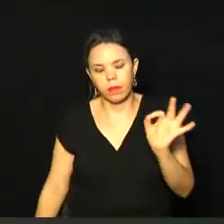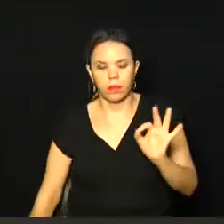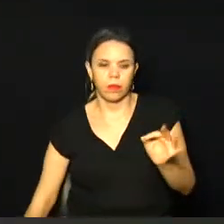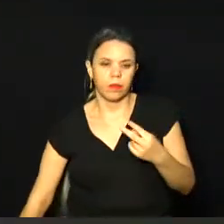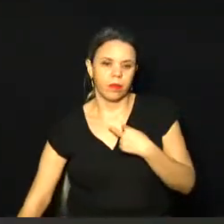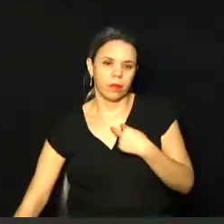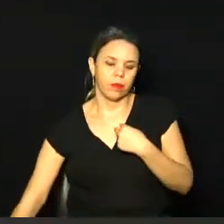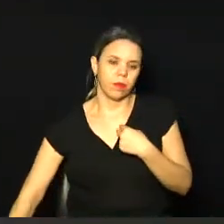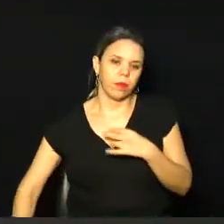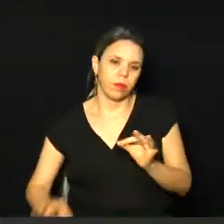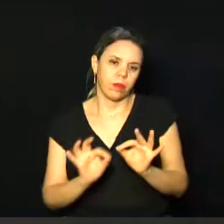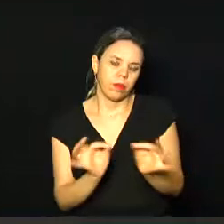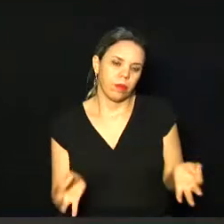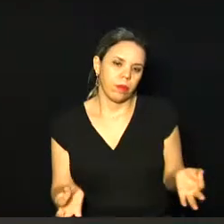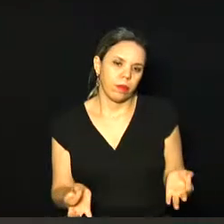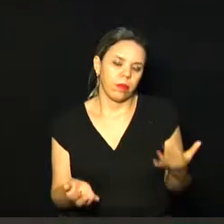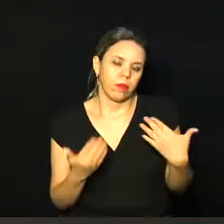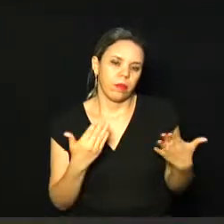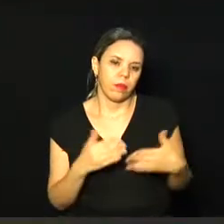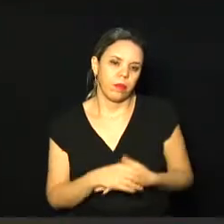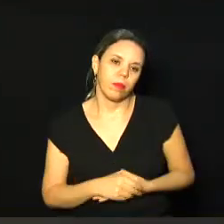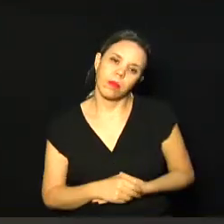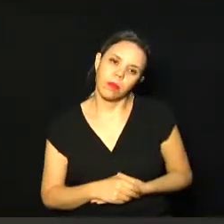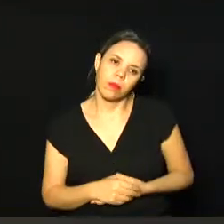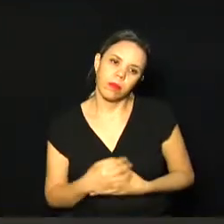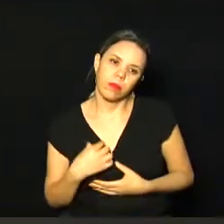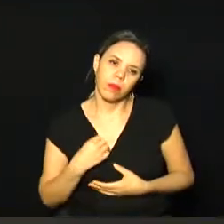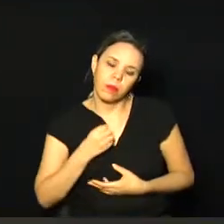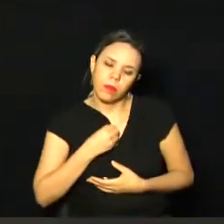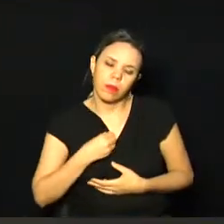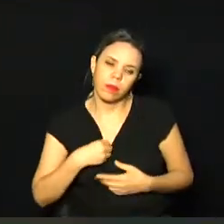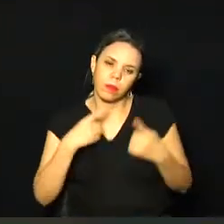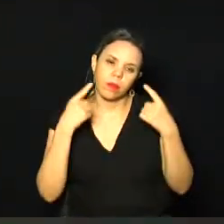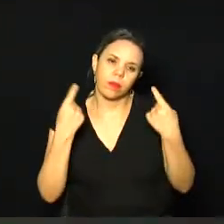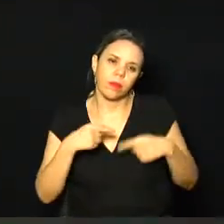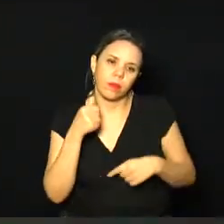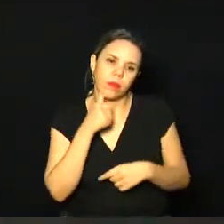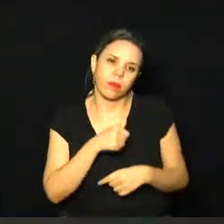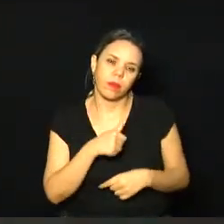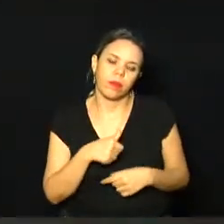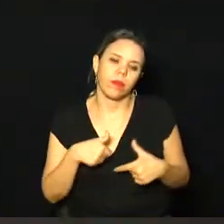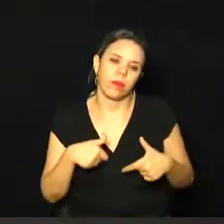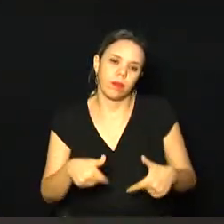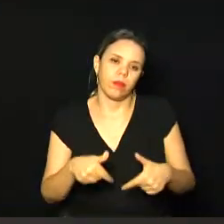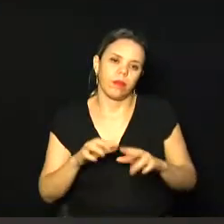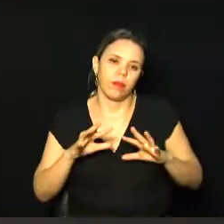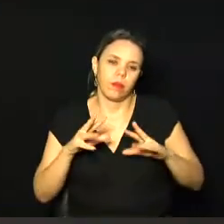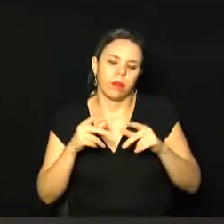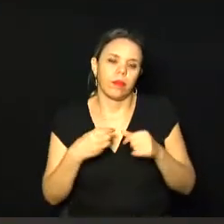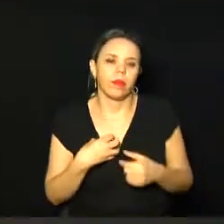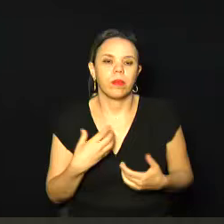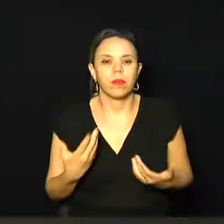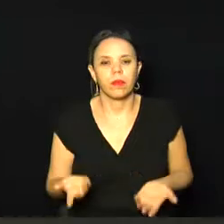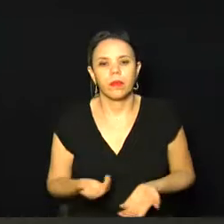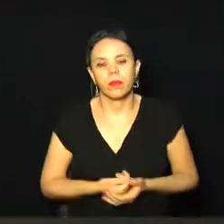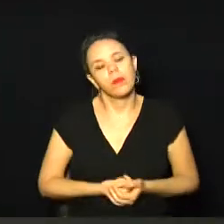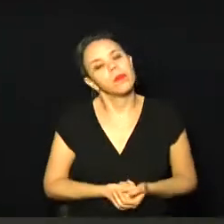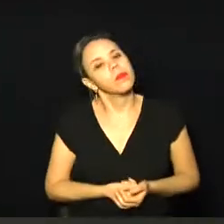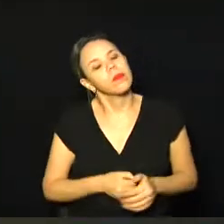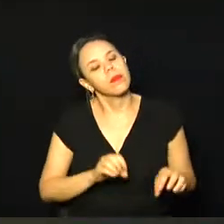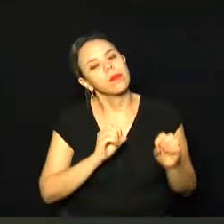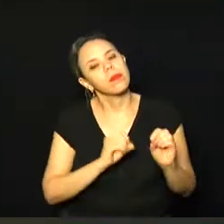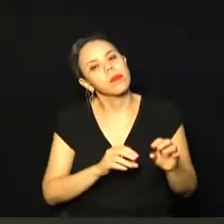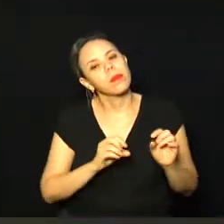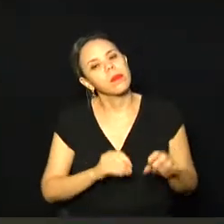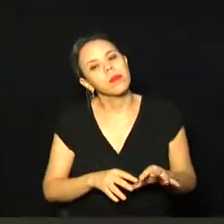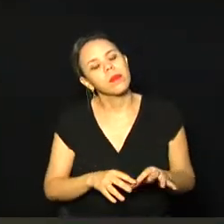pode simplificar esse debate. Assim, a violência contra a mulher ela deve ser enfrentada de todos os lados, mas a educação,